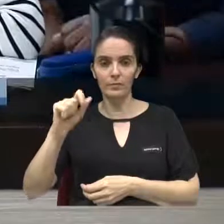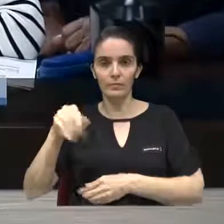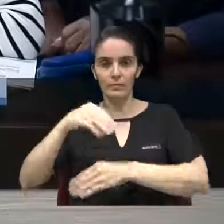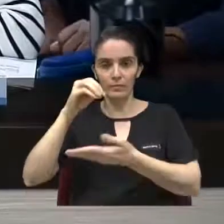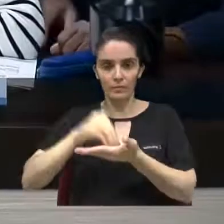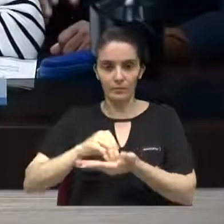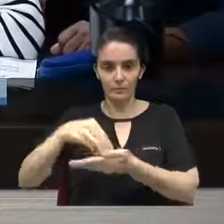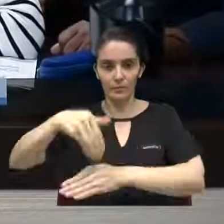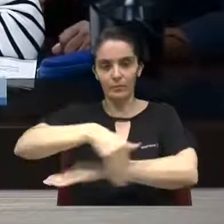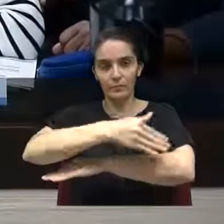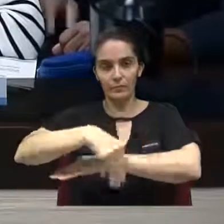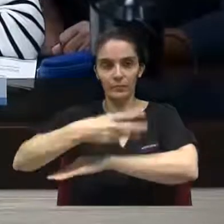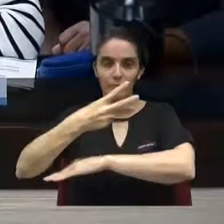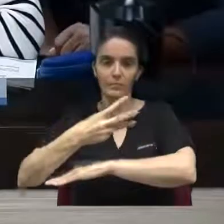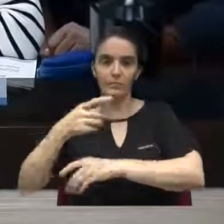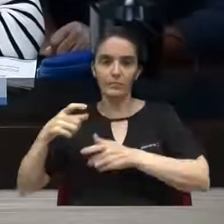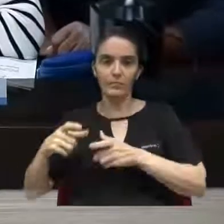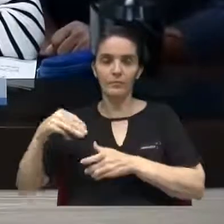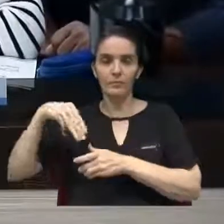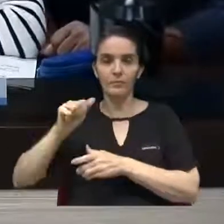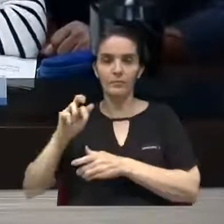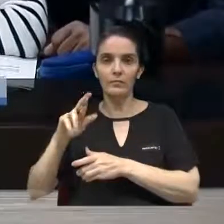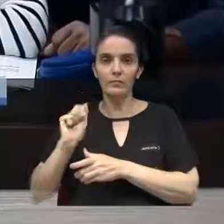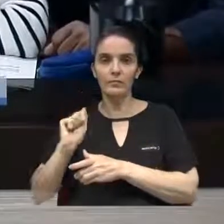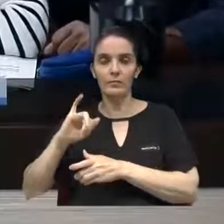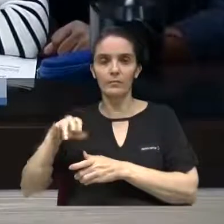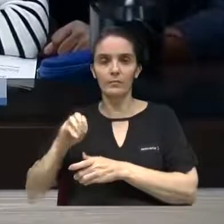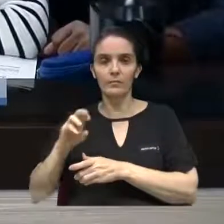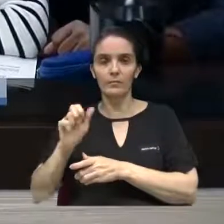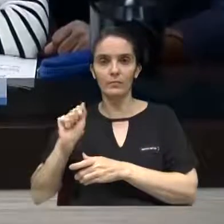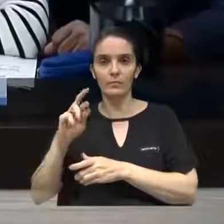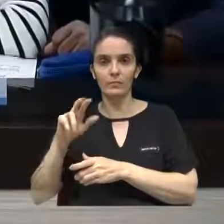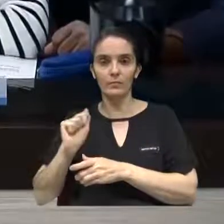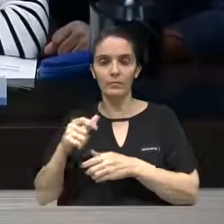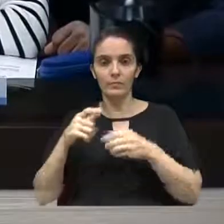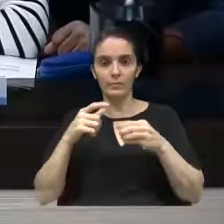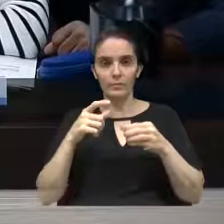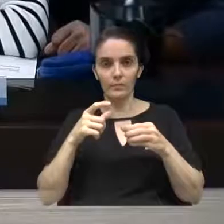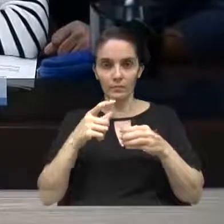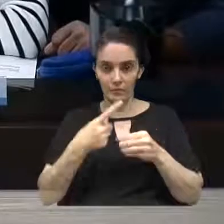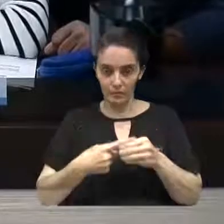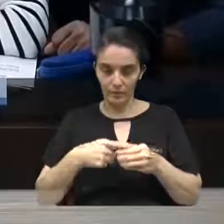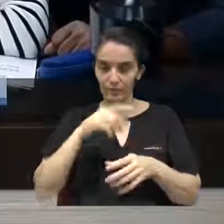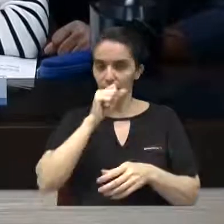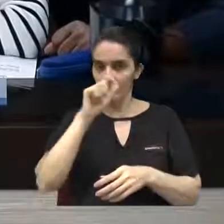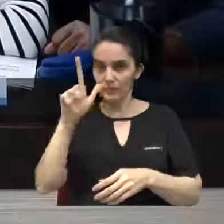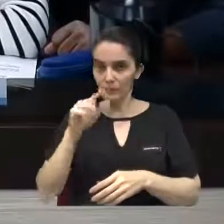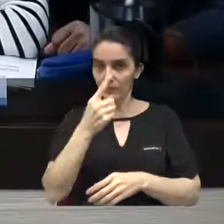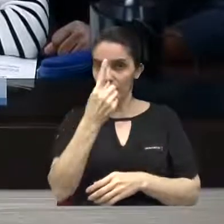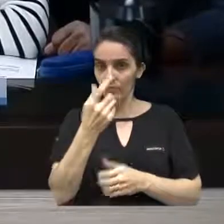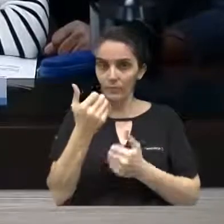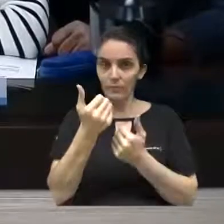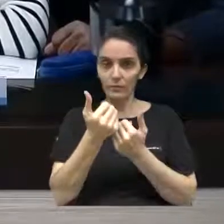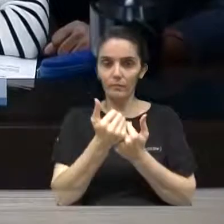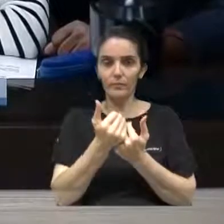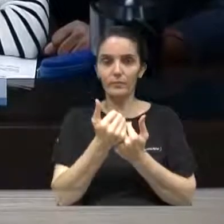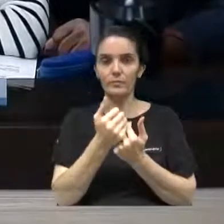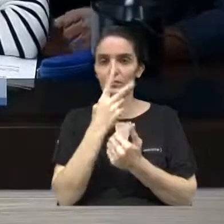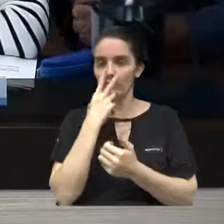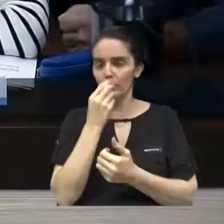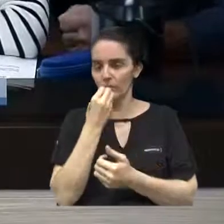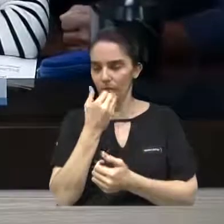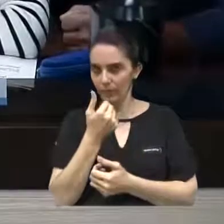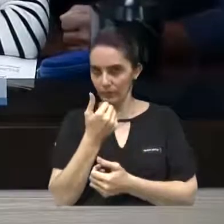rua projetada número 3 do loteamento Jardim Marajoara, no município de Limeira. O projeto contém um substitutivo e o parecer